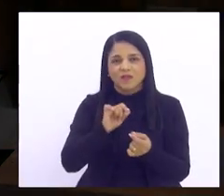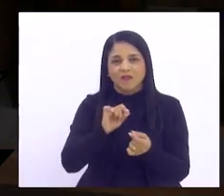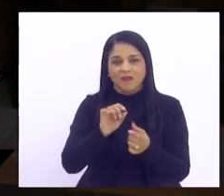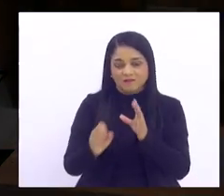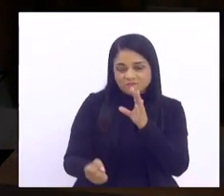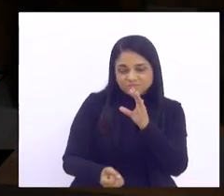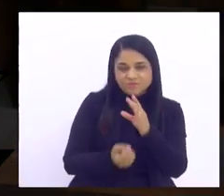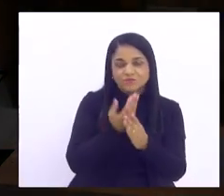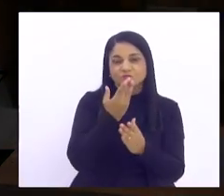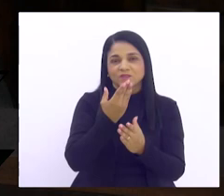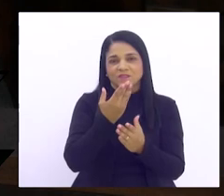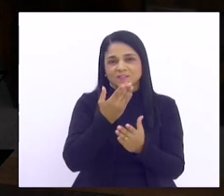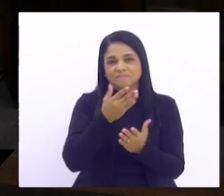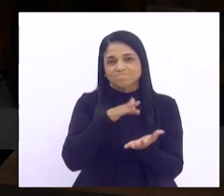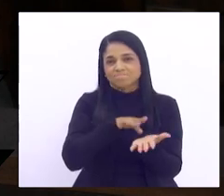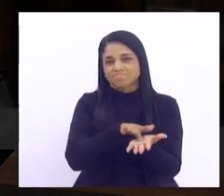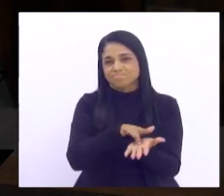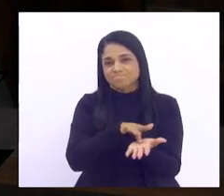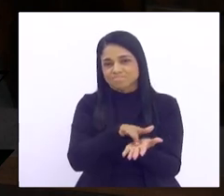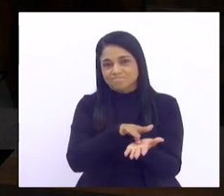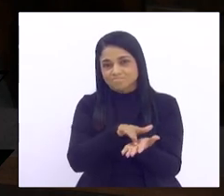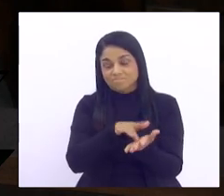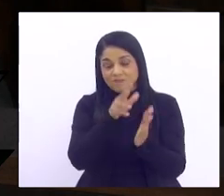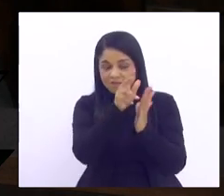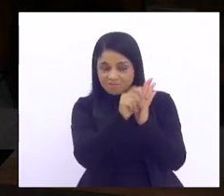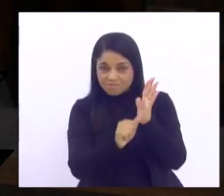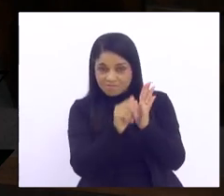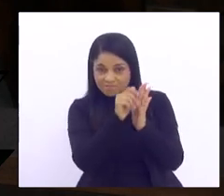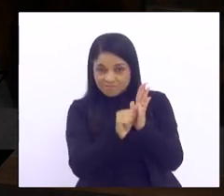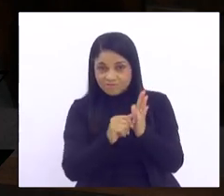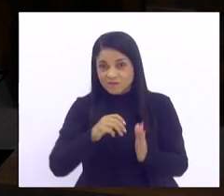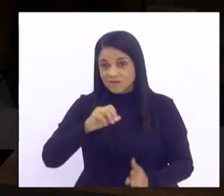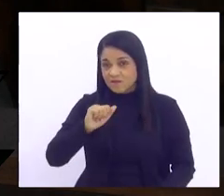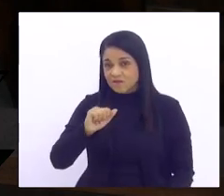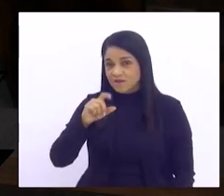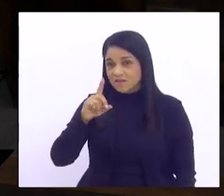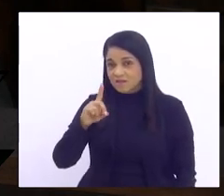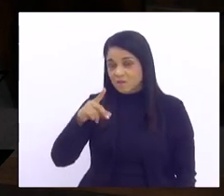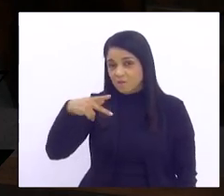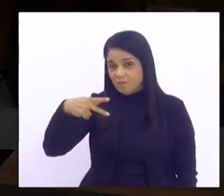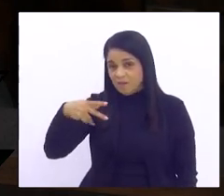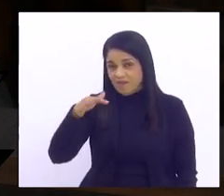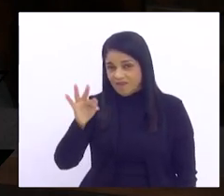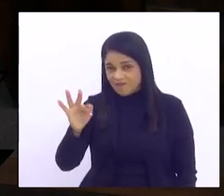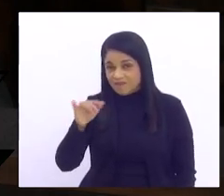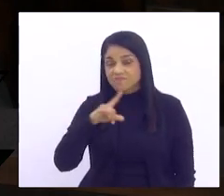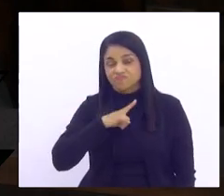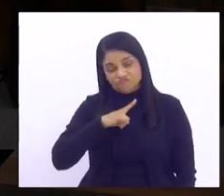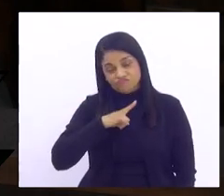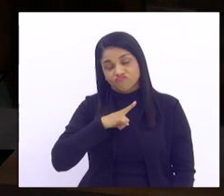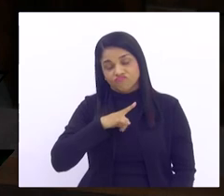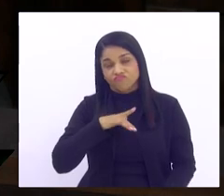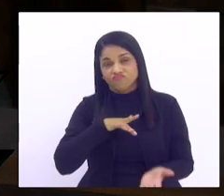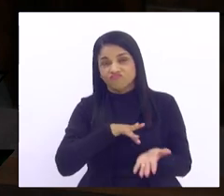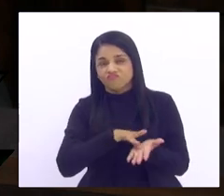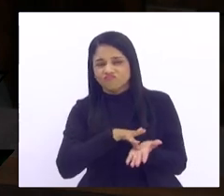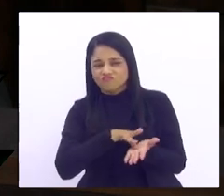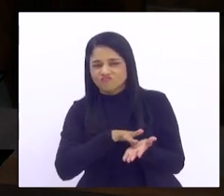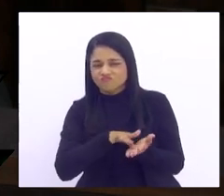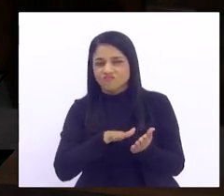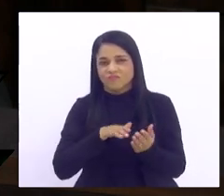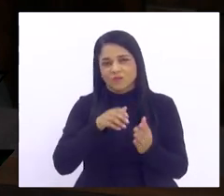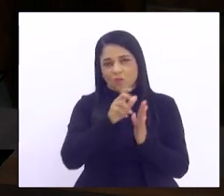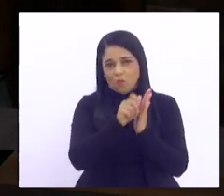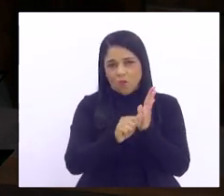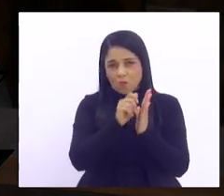ficções. Se o aborto for legalizado por meio da EDPF, nós teremos uma ficção. O aborto nunca